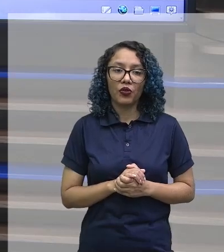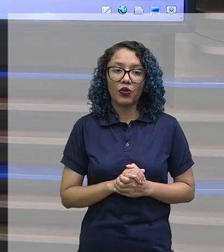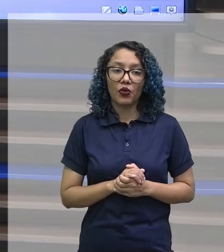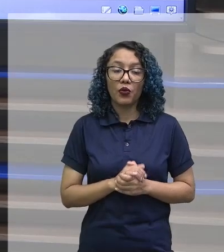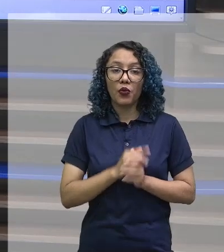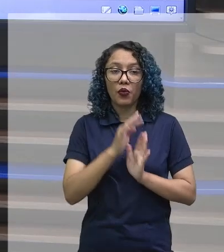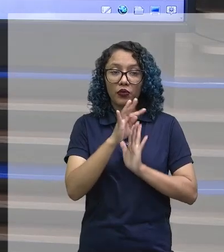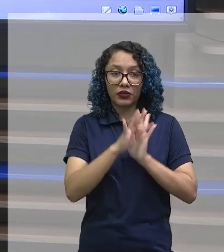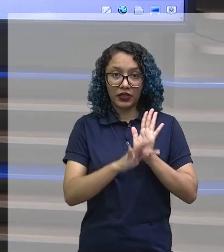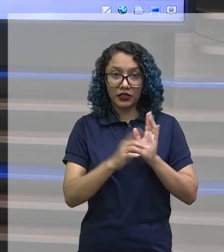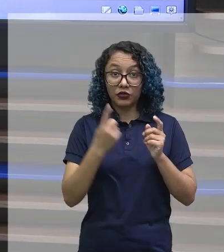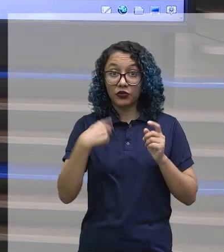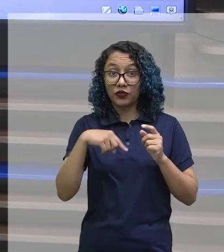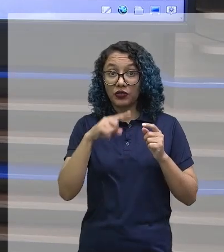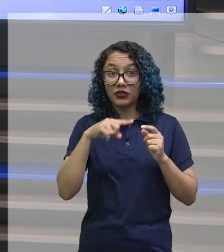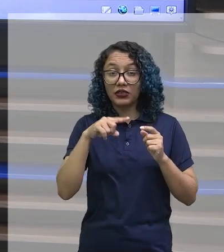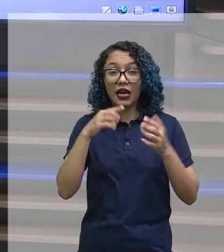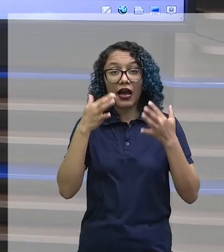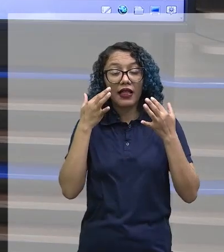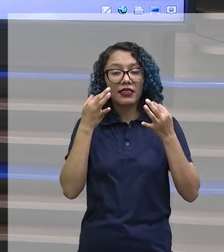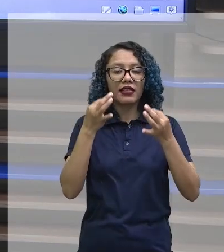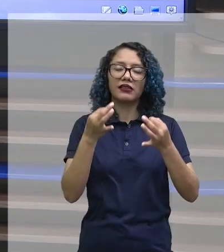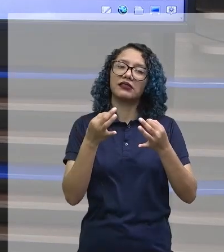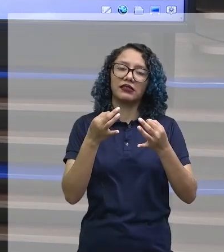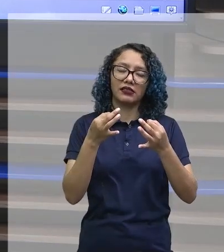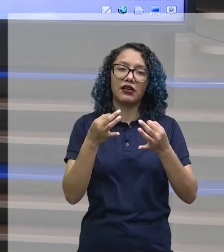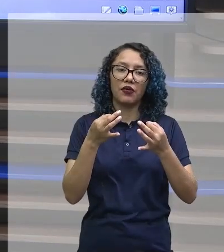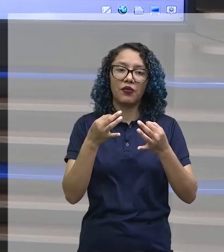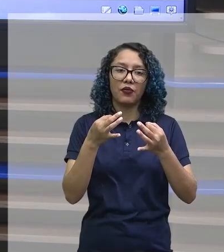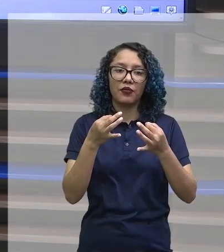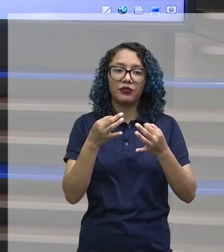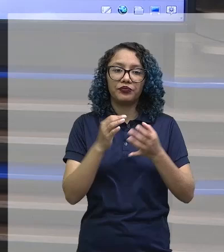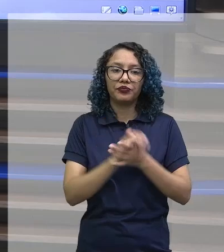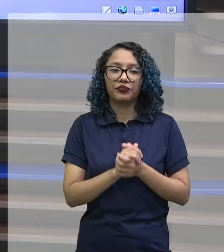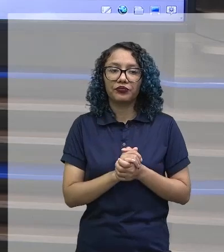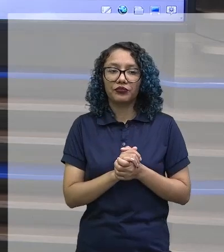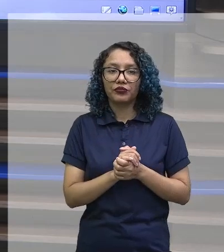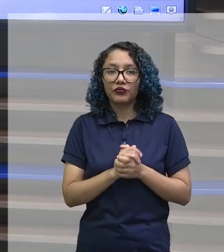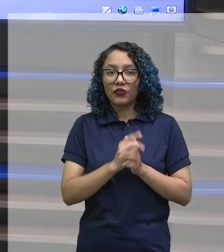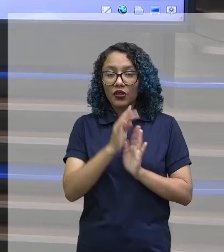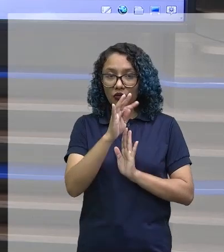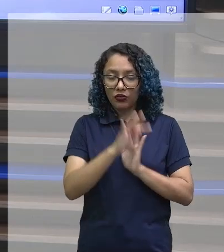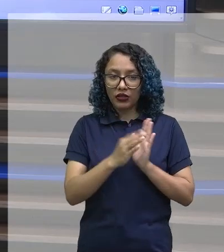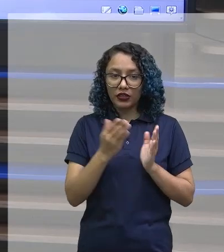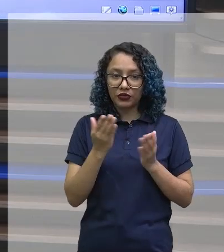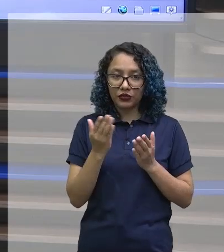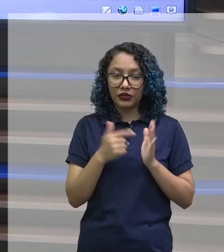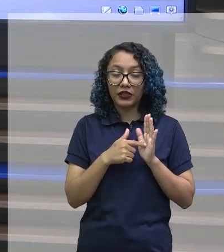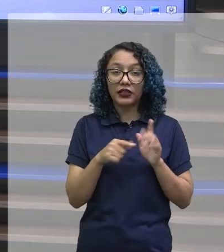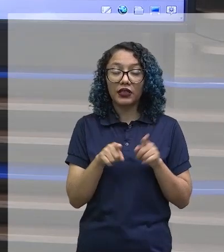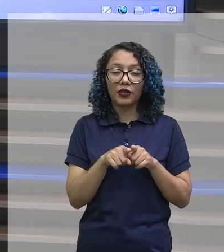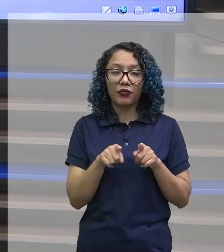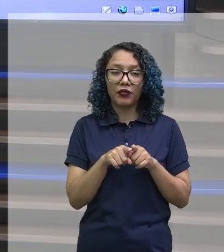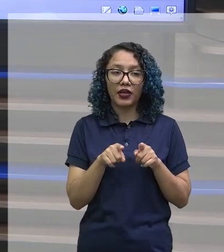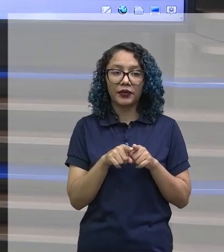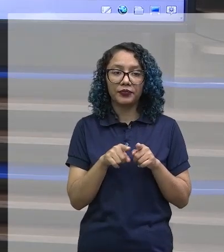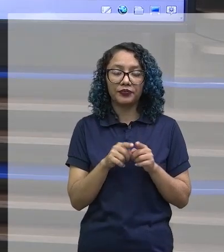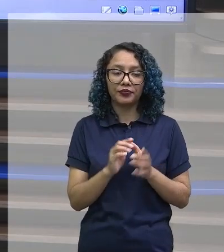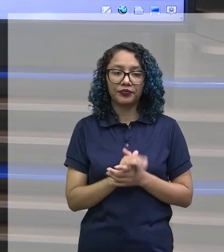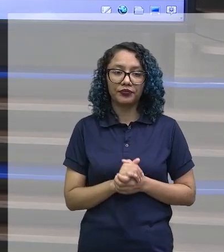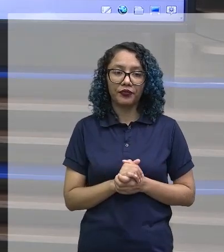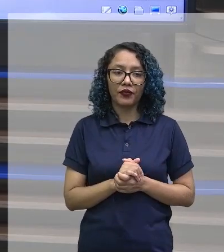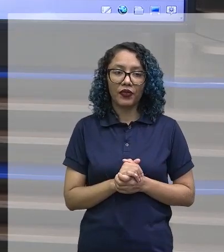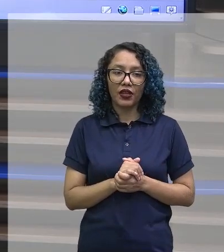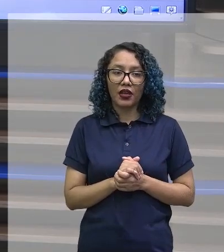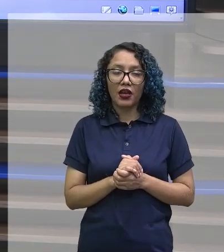que estão em destaque e observem a acentuação gráfica em cada uma delas. E também a